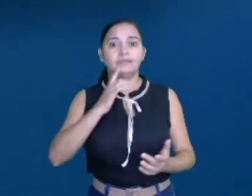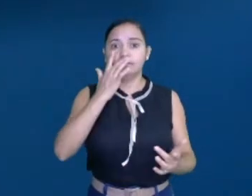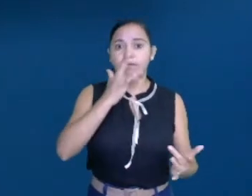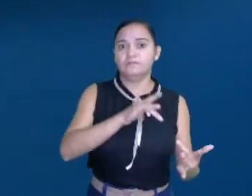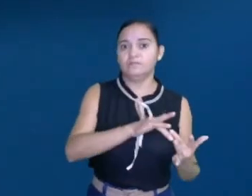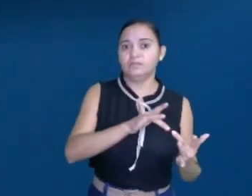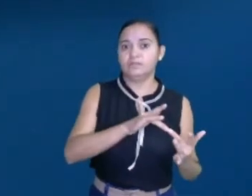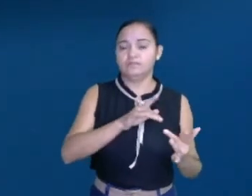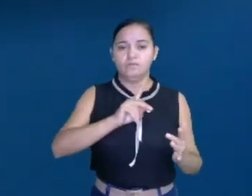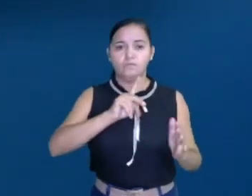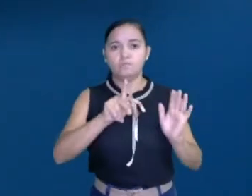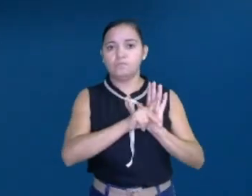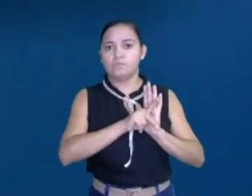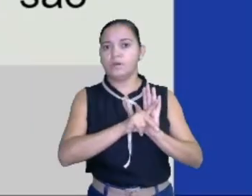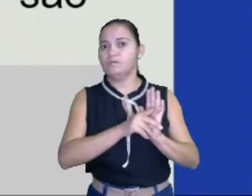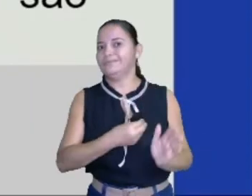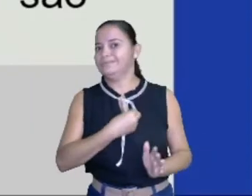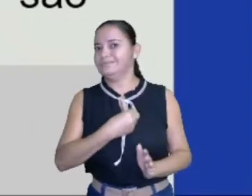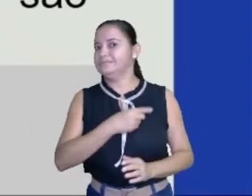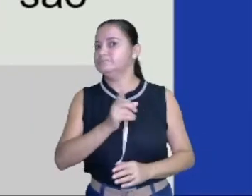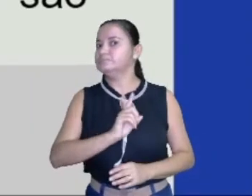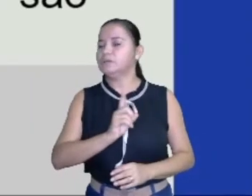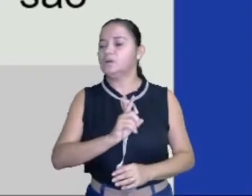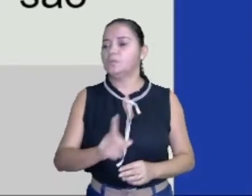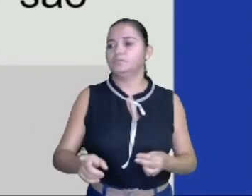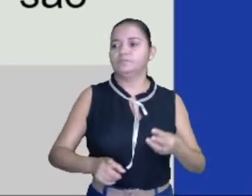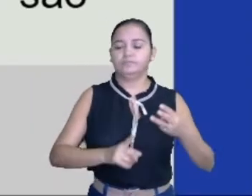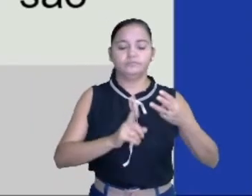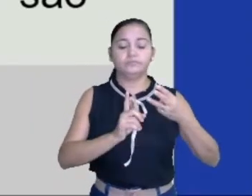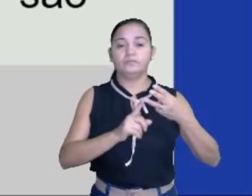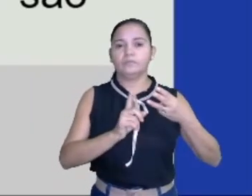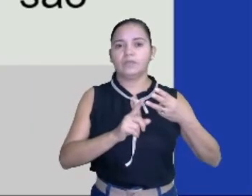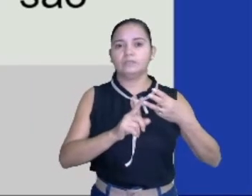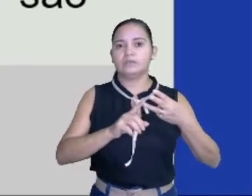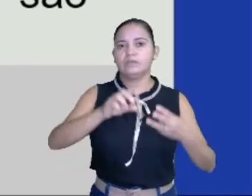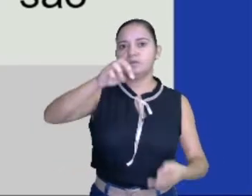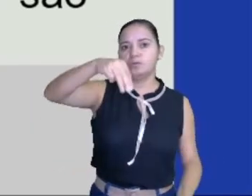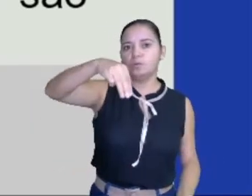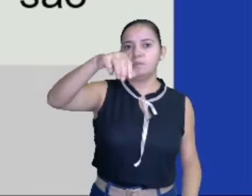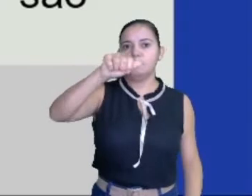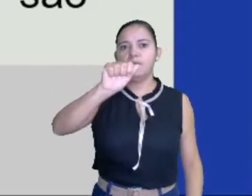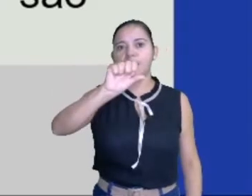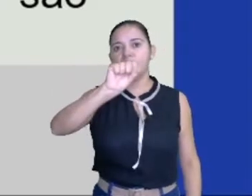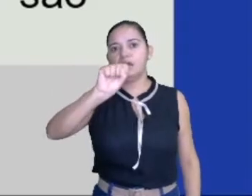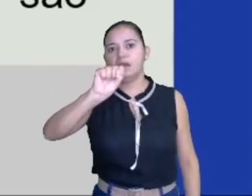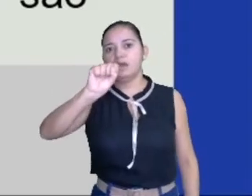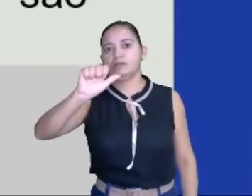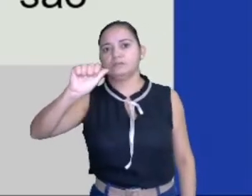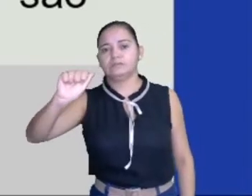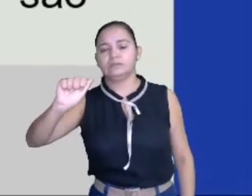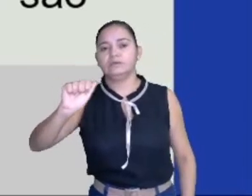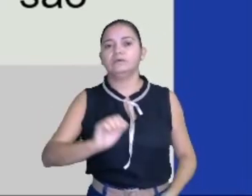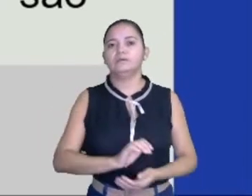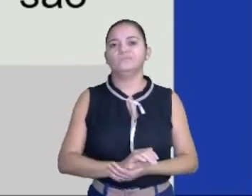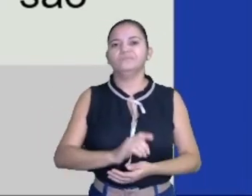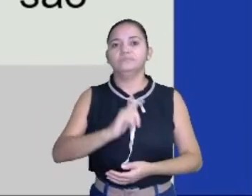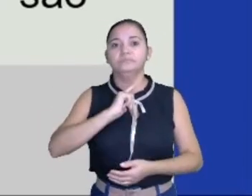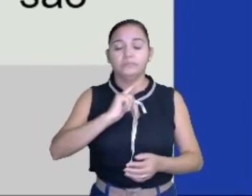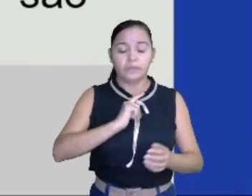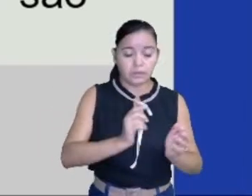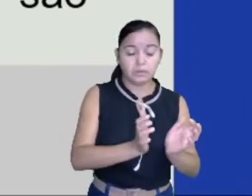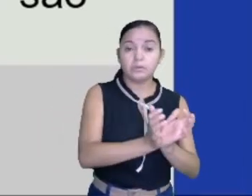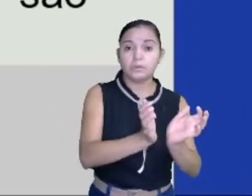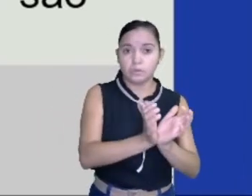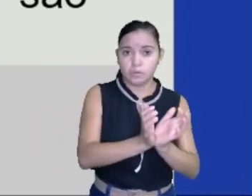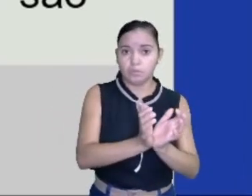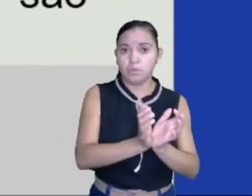e pessoais. E, por fim, a gente tem a massa, que é diferente do público, pois consiste num agrupamento